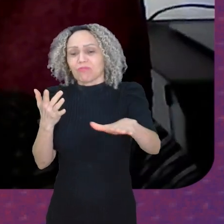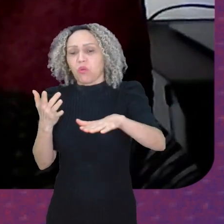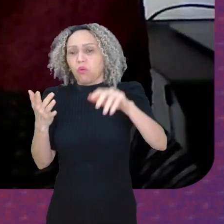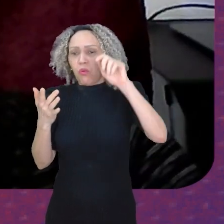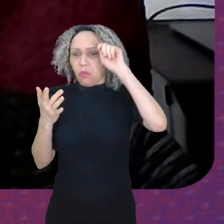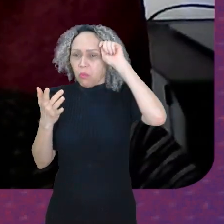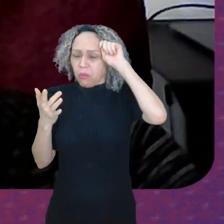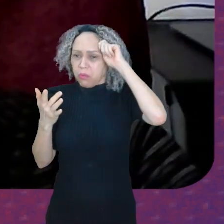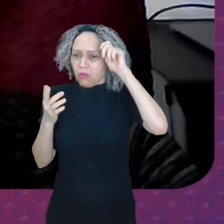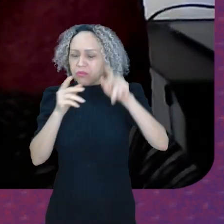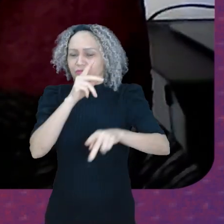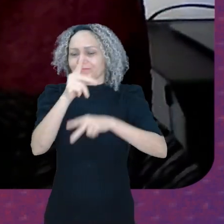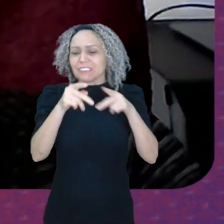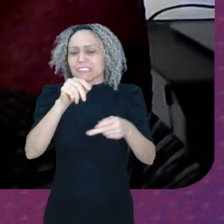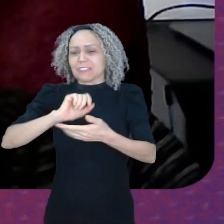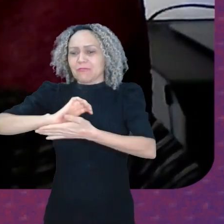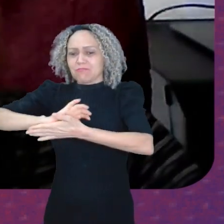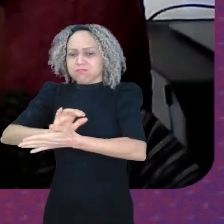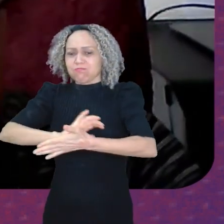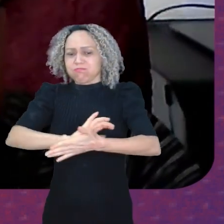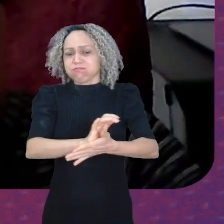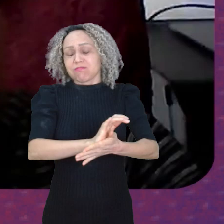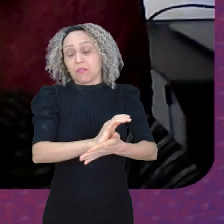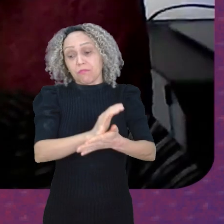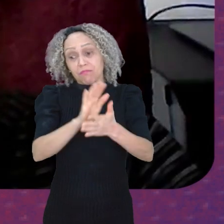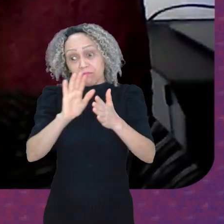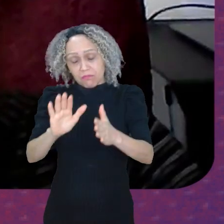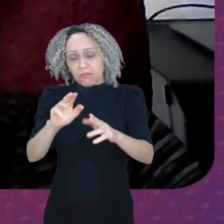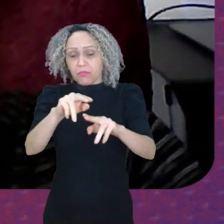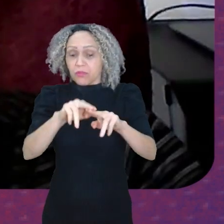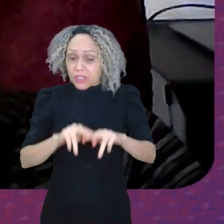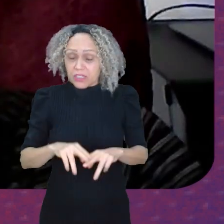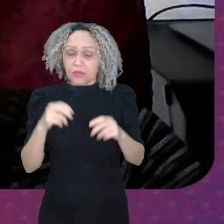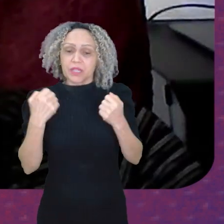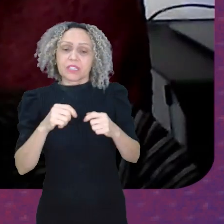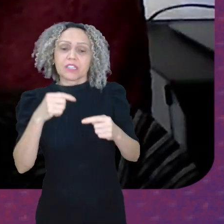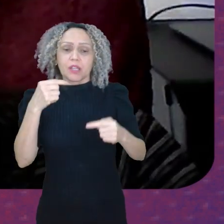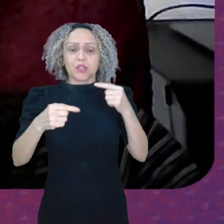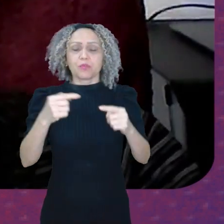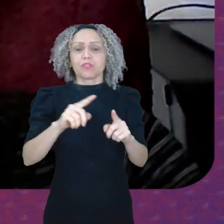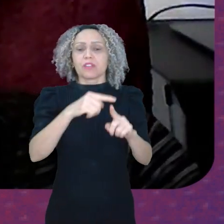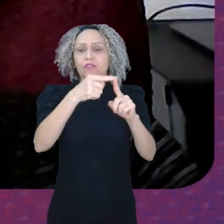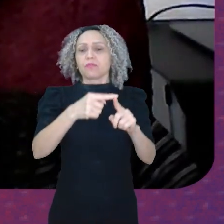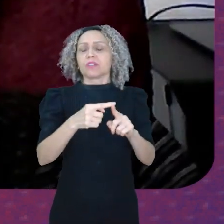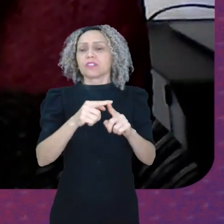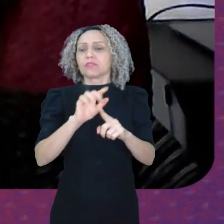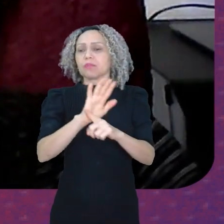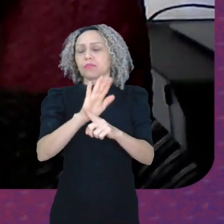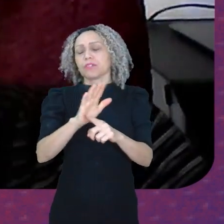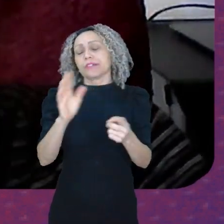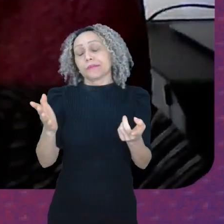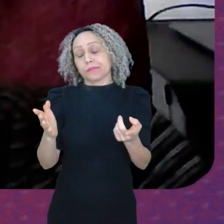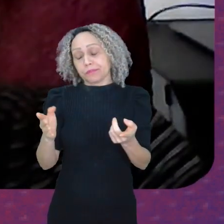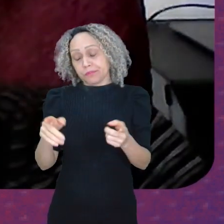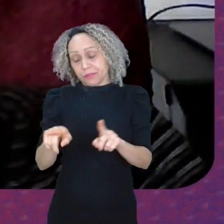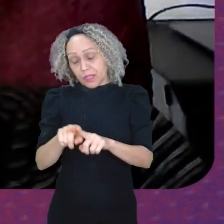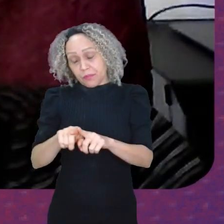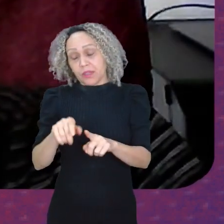ações afirmativas também para mulheres, para o público LGBT,